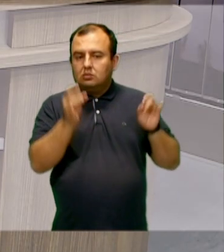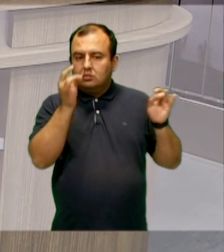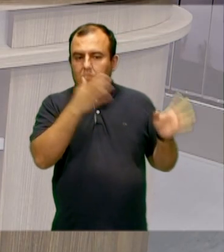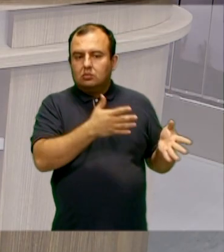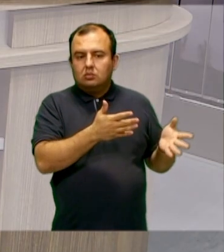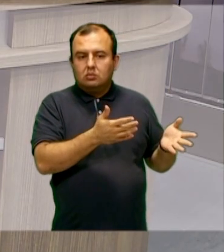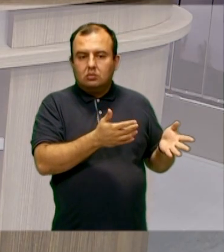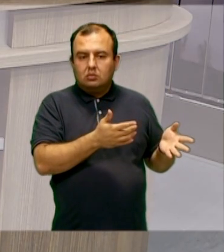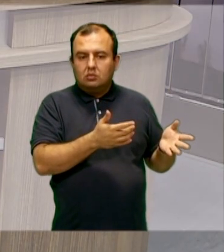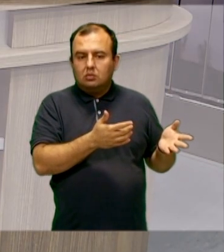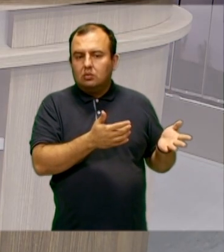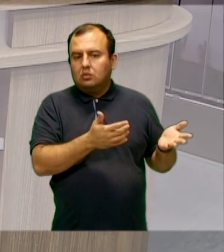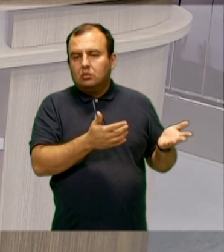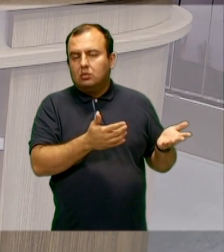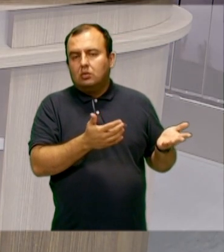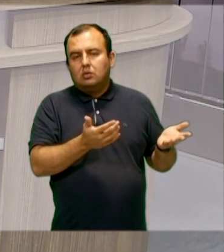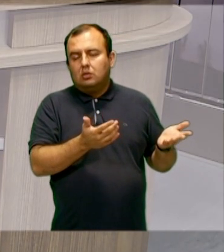fosse